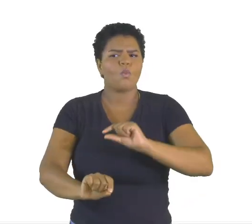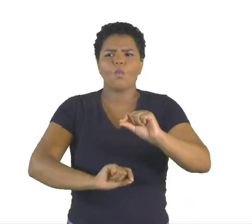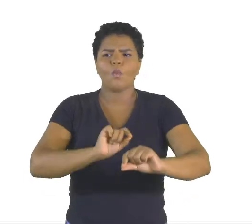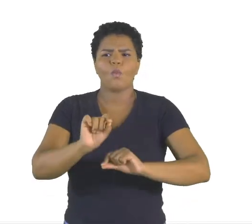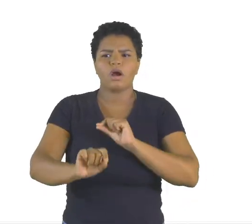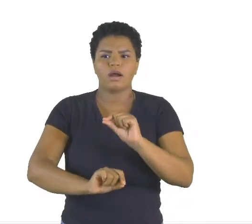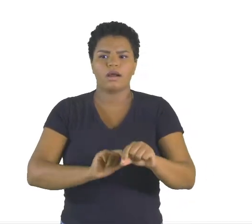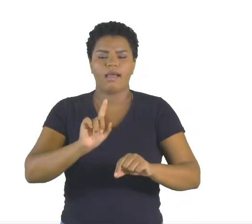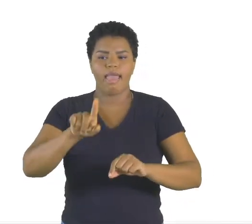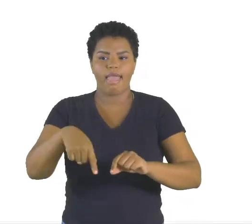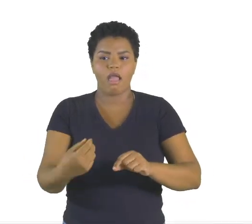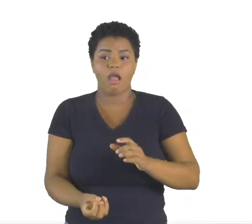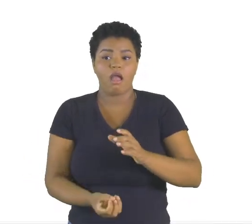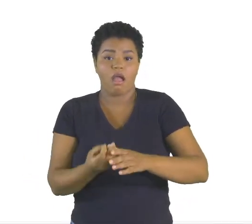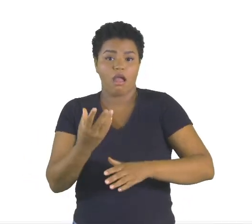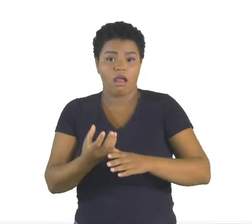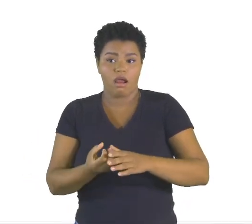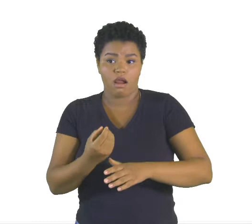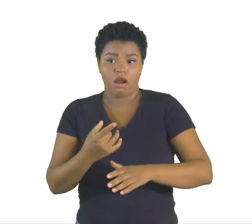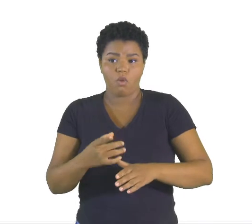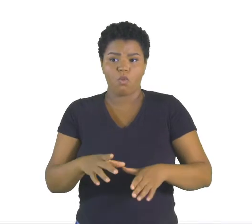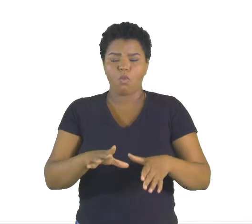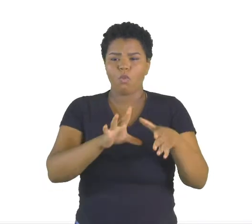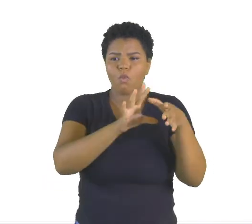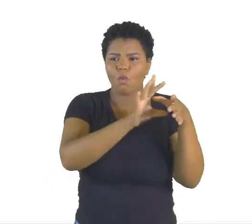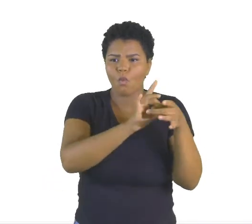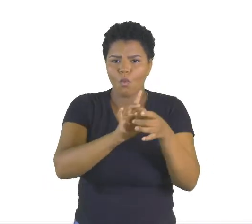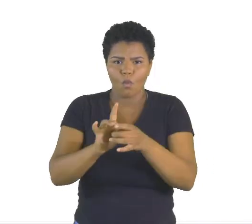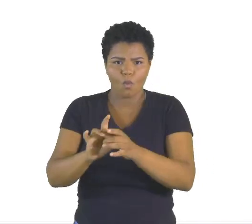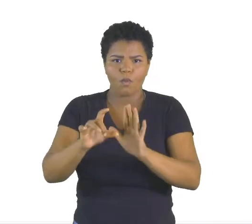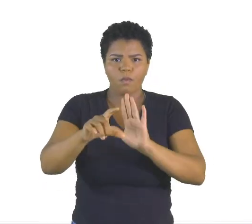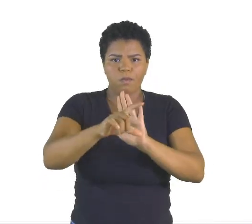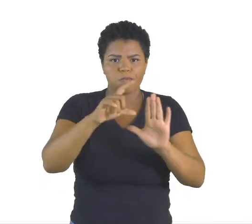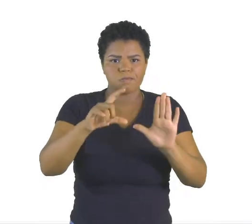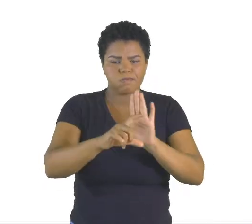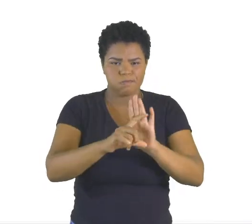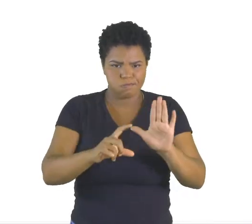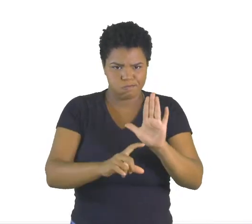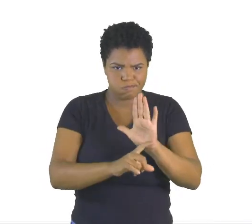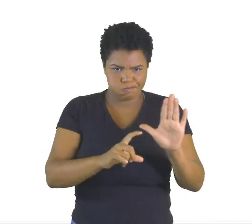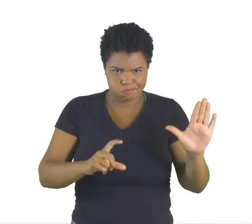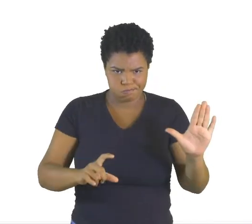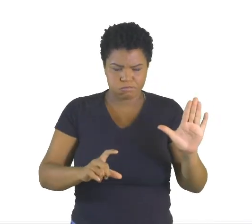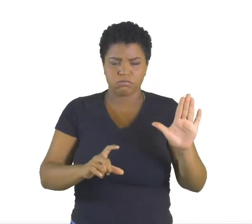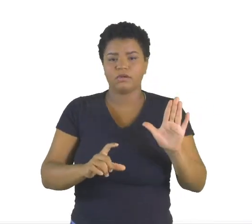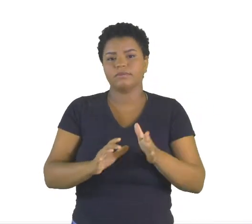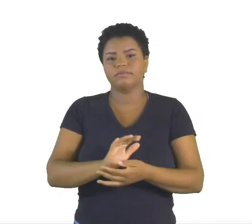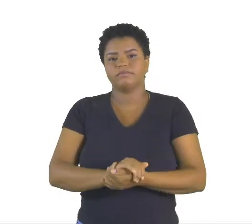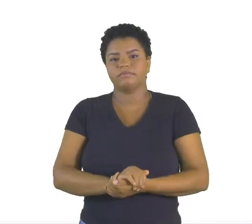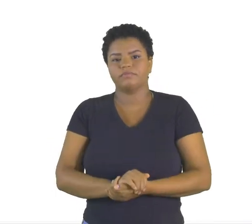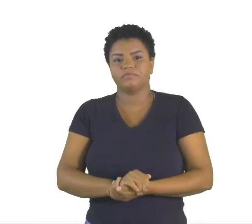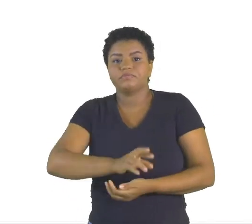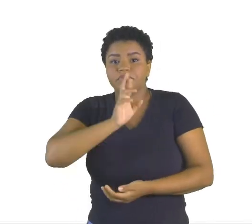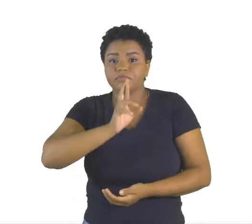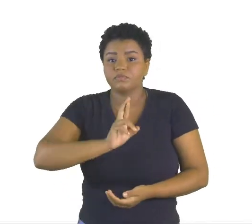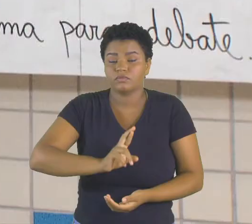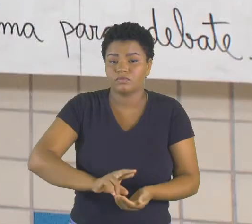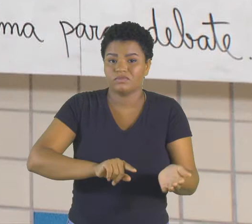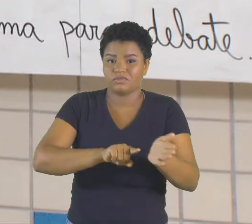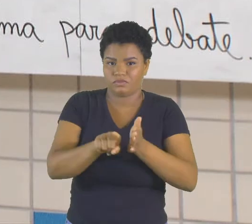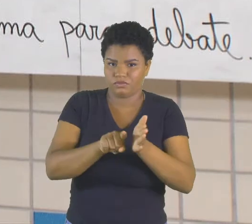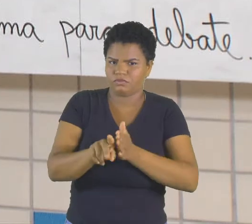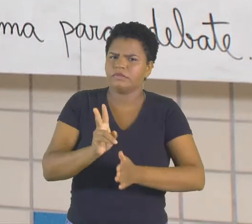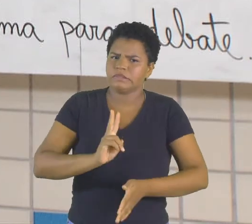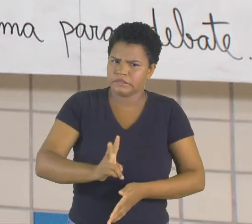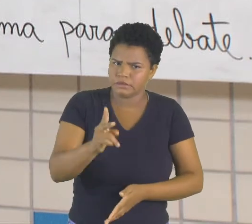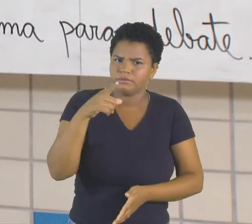a elaboração coerente dos parágrafos. Então, para responder essas questões que sempre